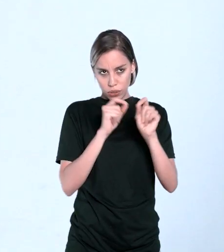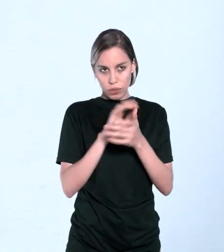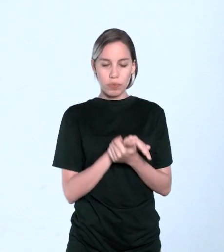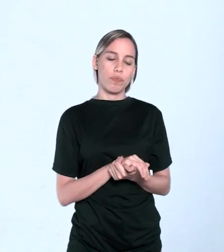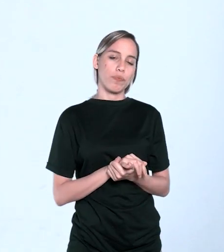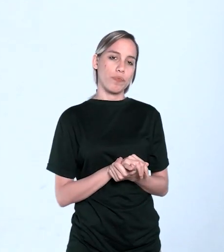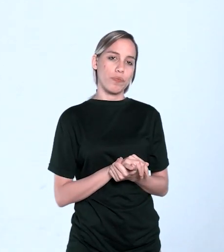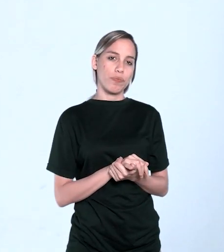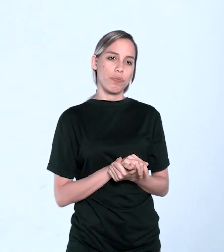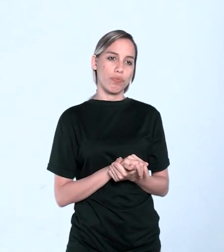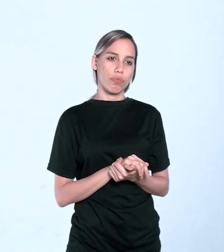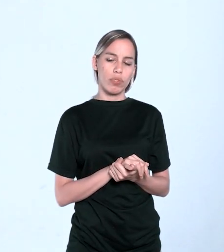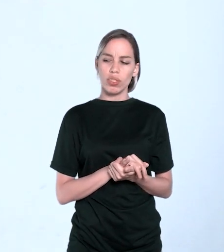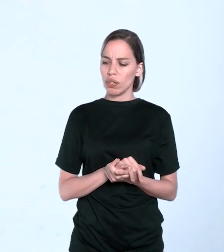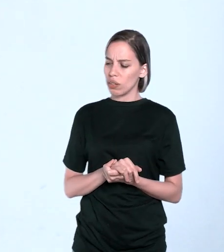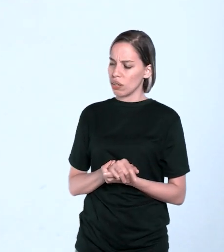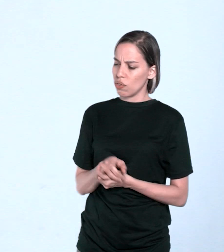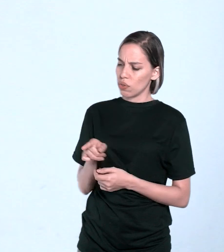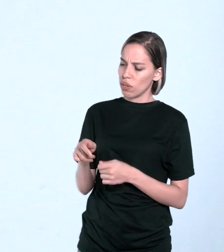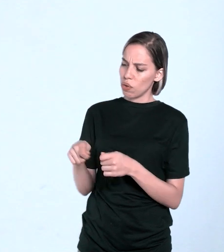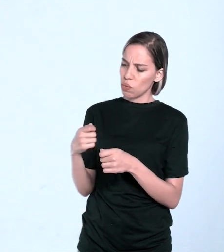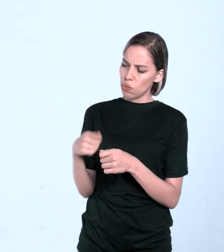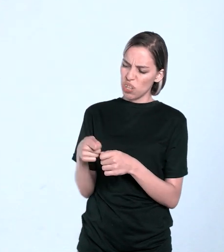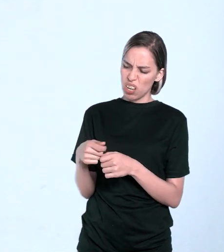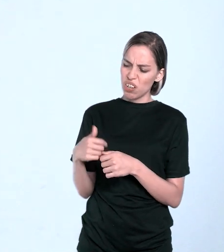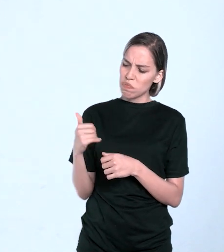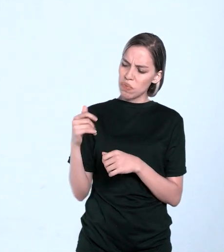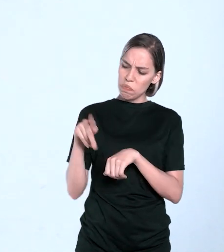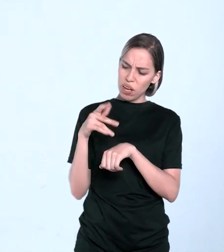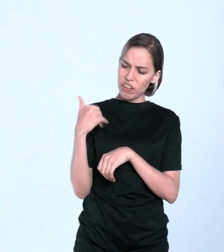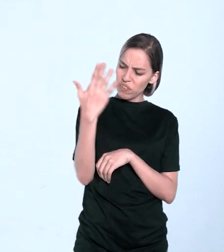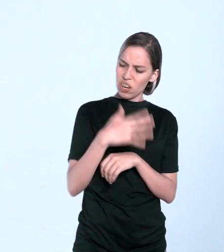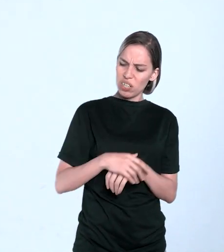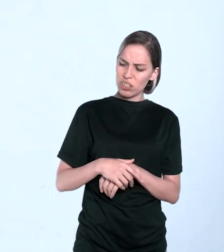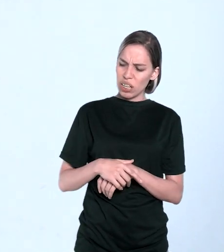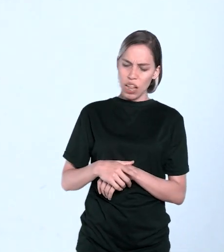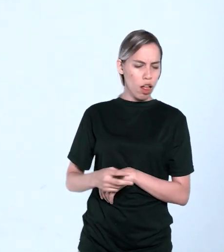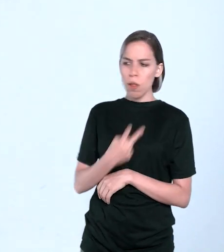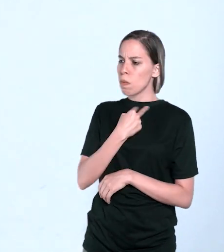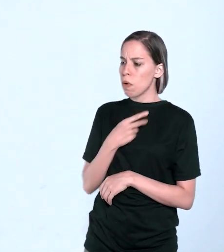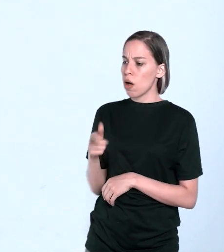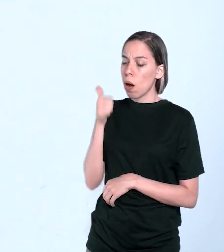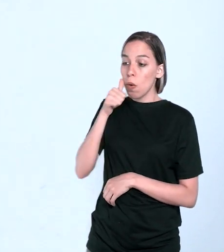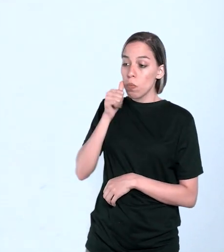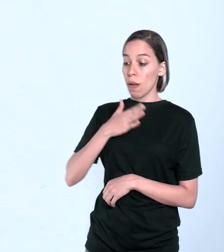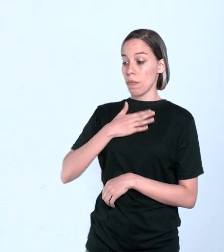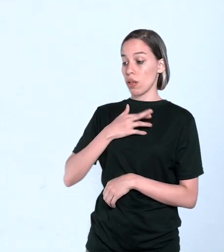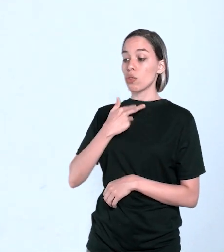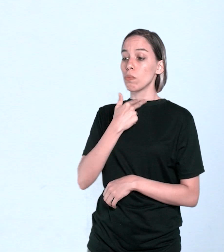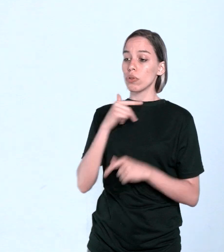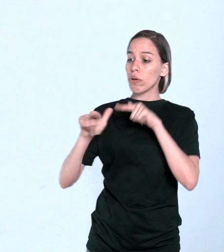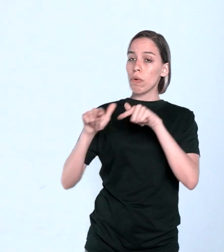Eurídice Gusmão. Descobre que ela está costurando para fora, né? E fala, não, mulher minha não pode jamais trabalhar para fora e